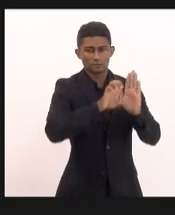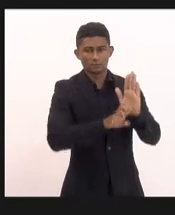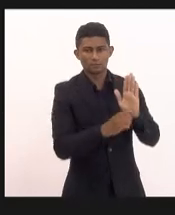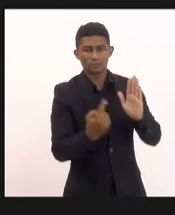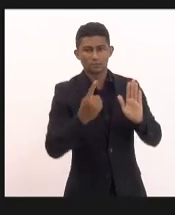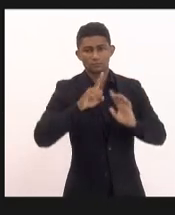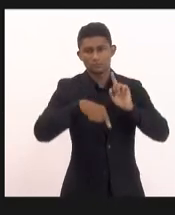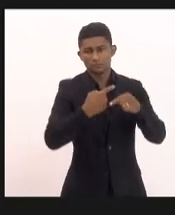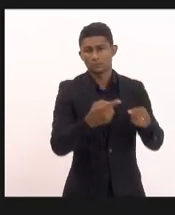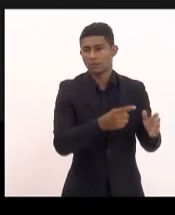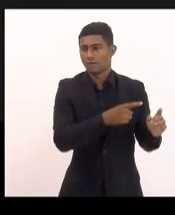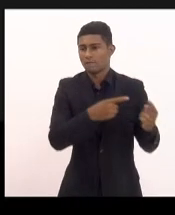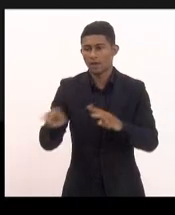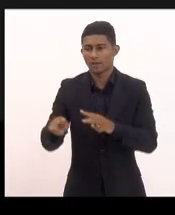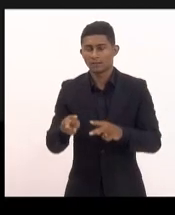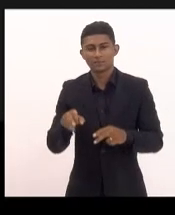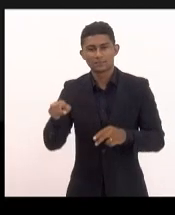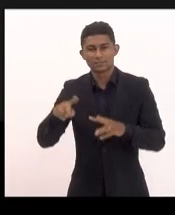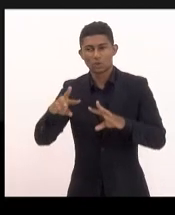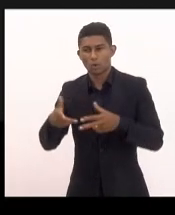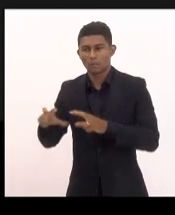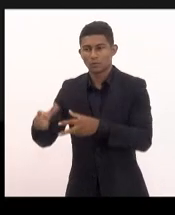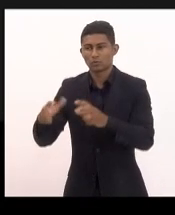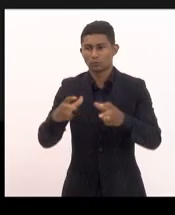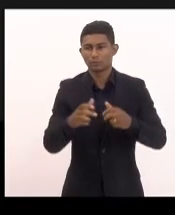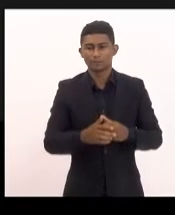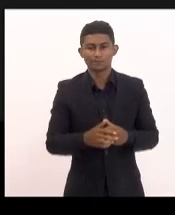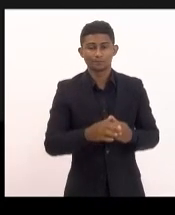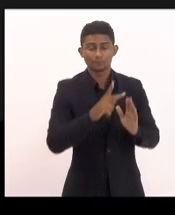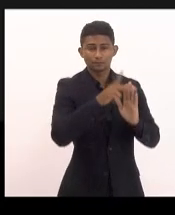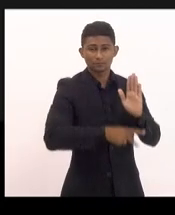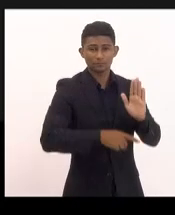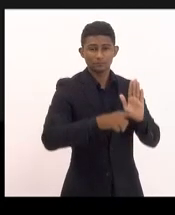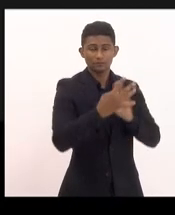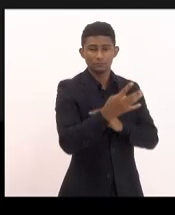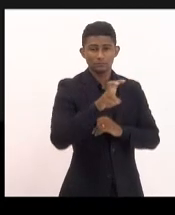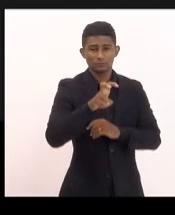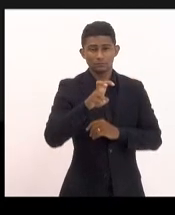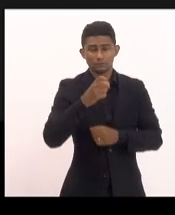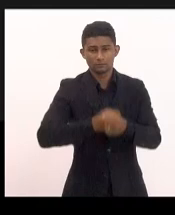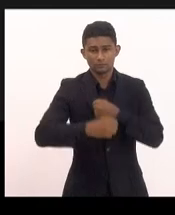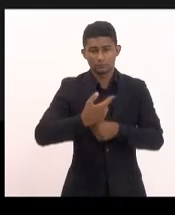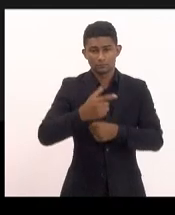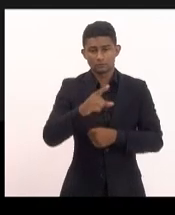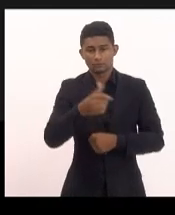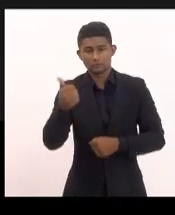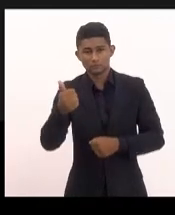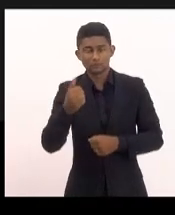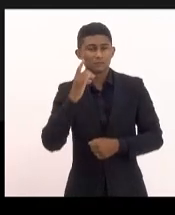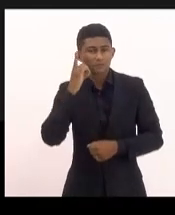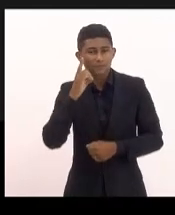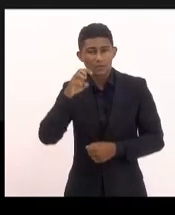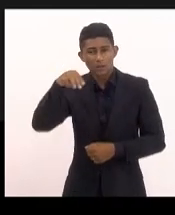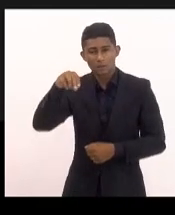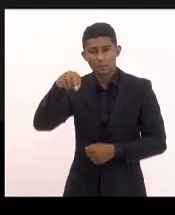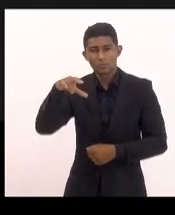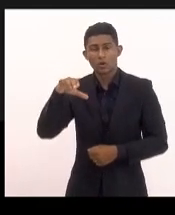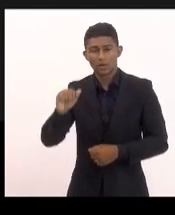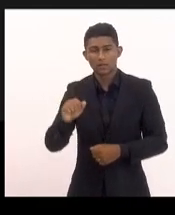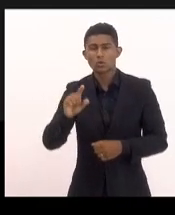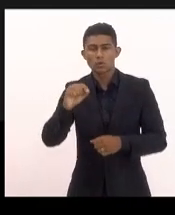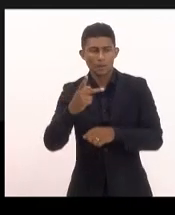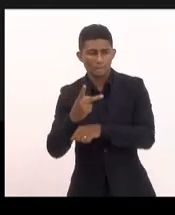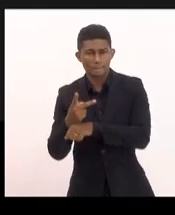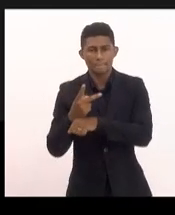comissões. Em discussão, única projeto de resolução 845-2021, de autoria da deputada Mônica Francisco, concede o prêmio